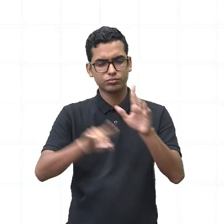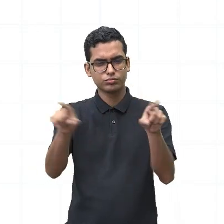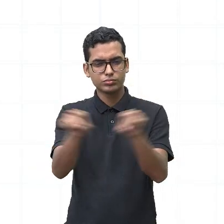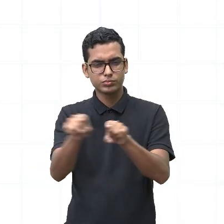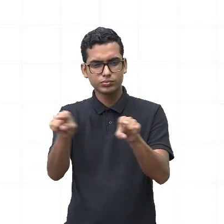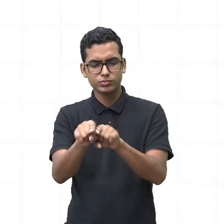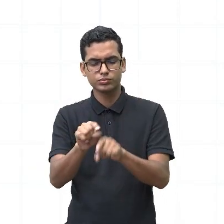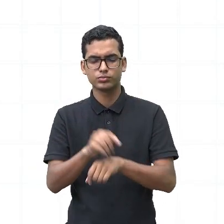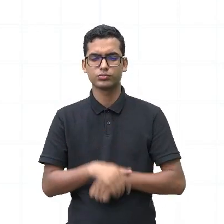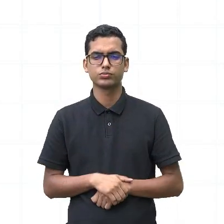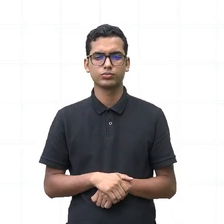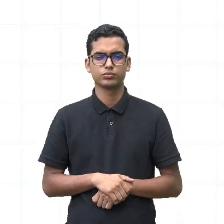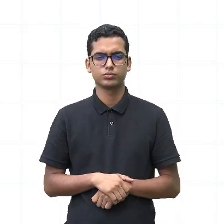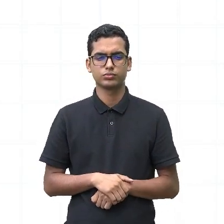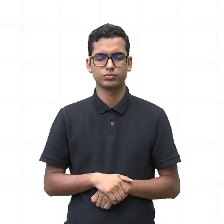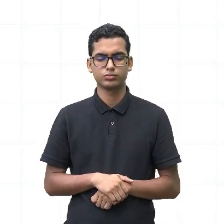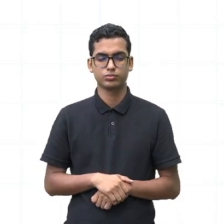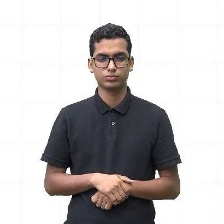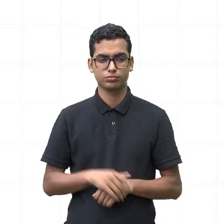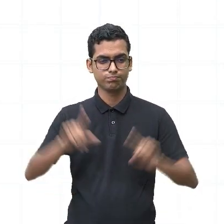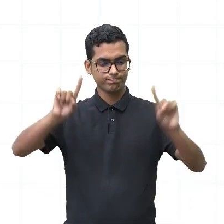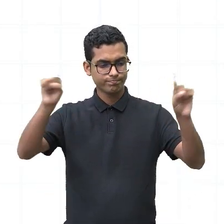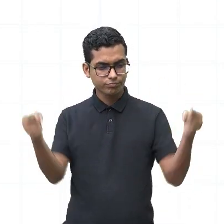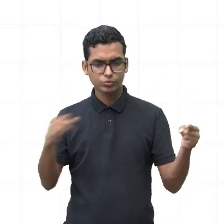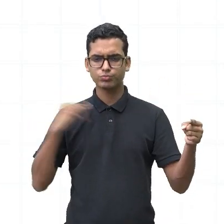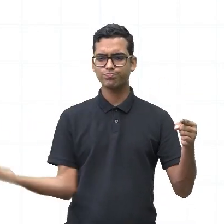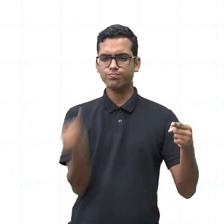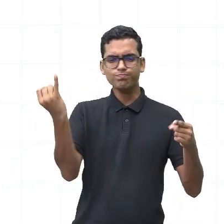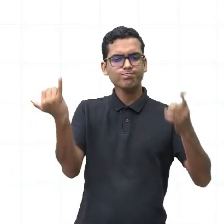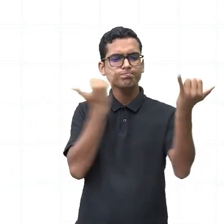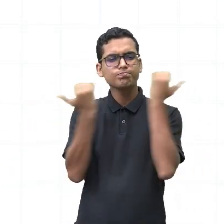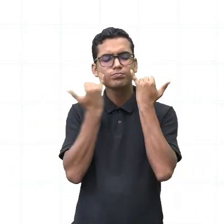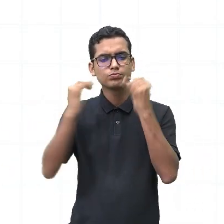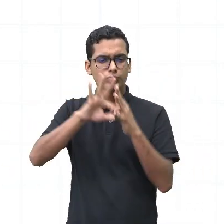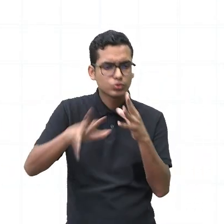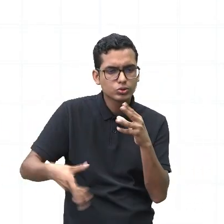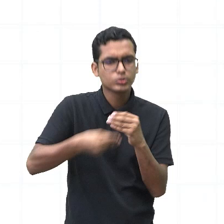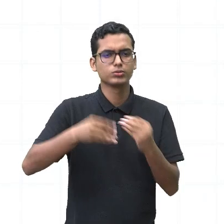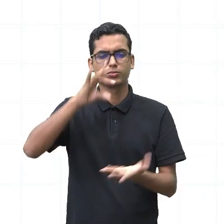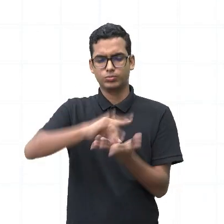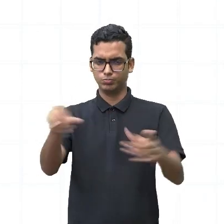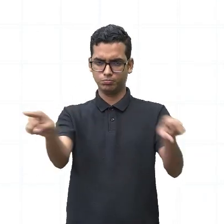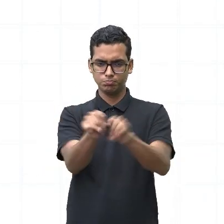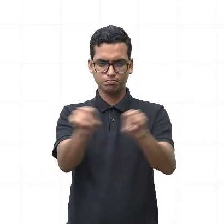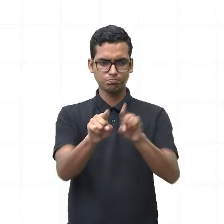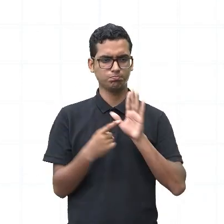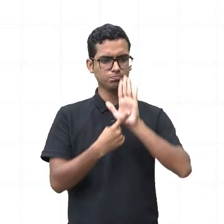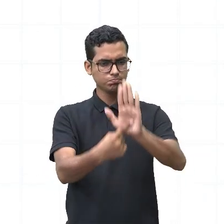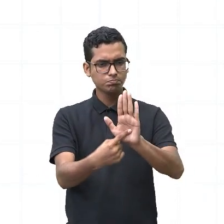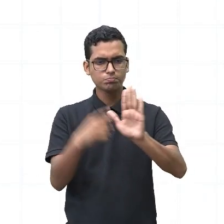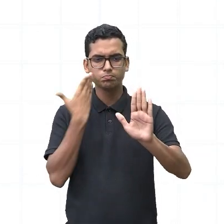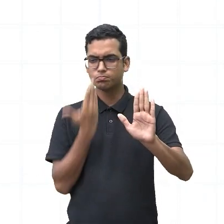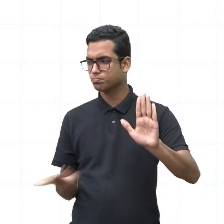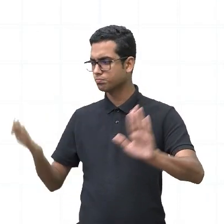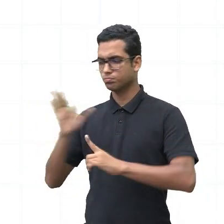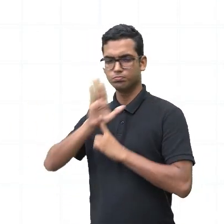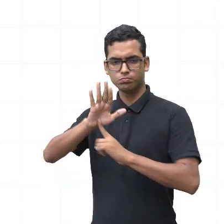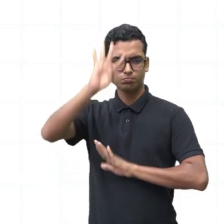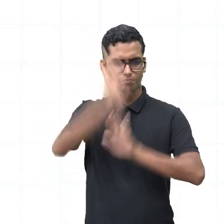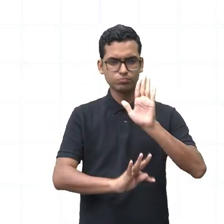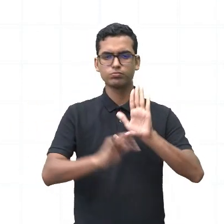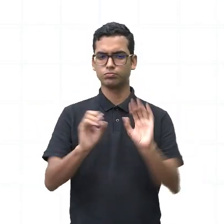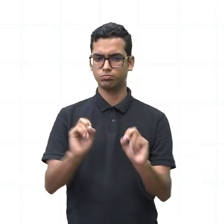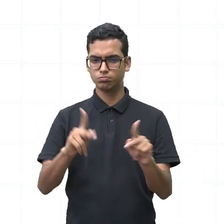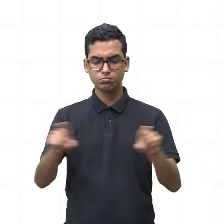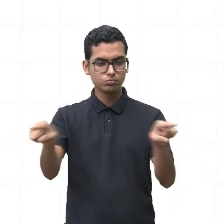entre parênteses é porque é algo bem importante, é uma informação extra, tá? Ali de algo que foi citado no texto.